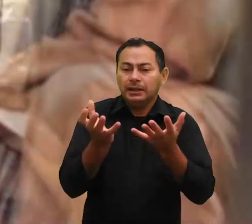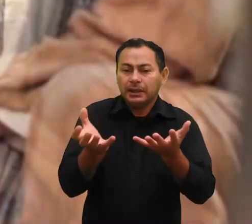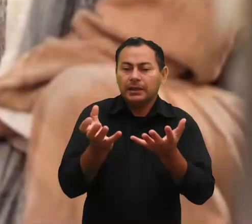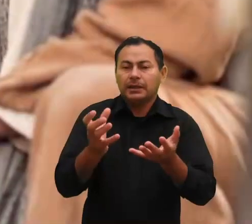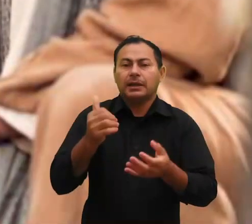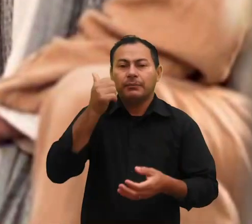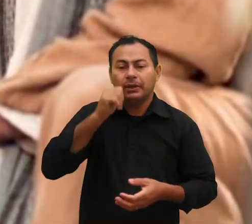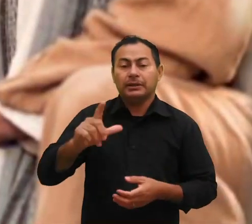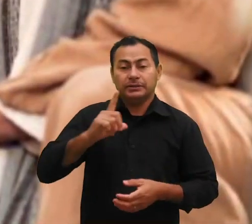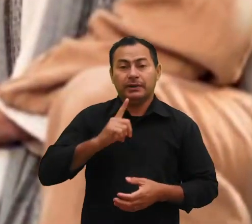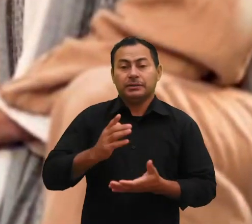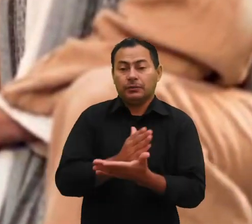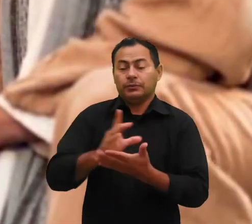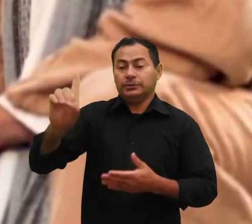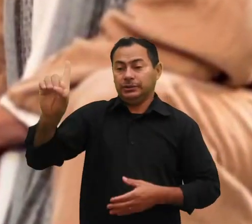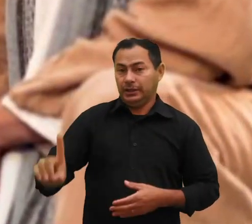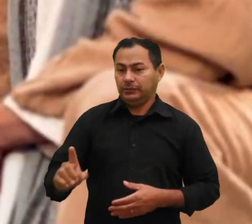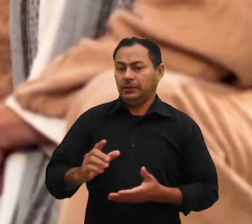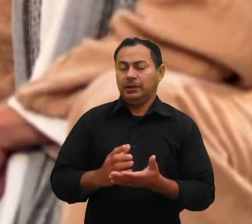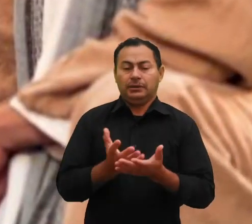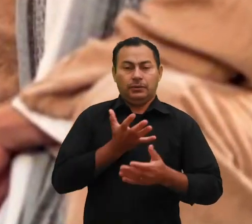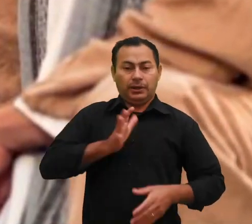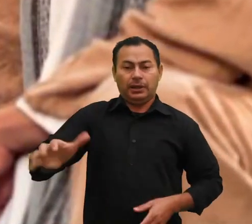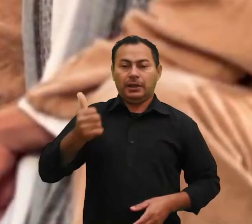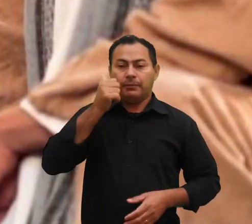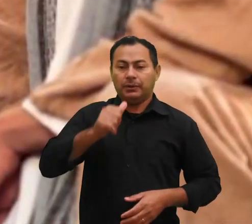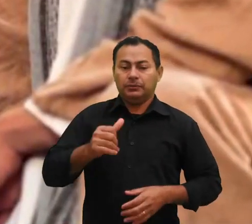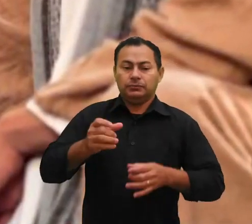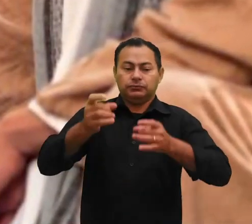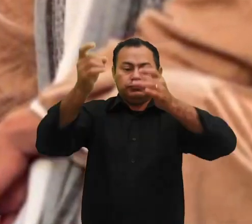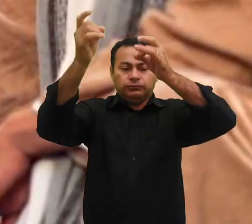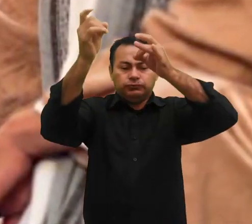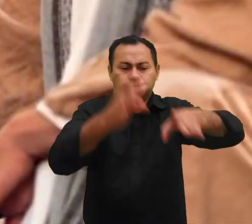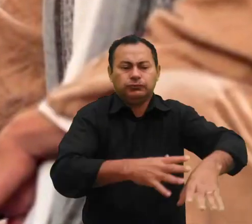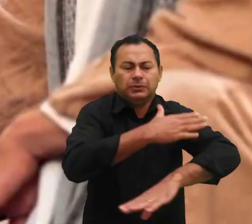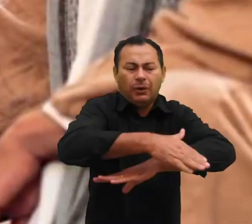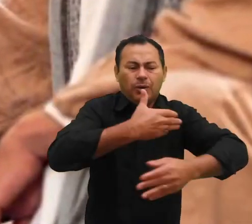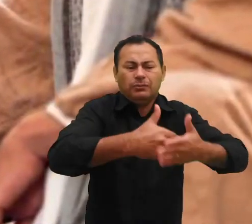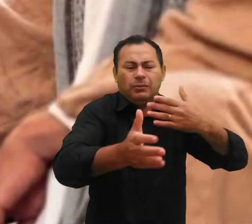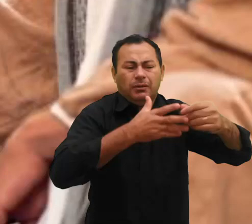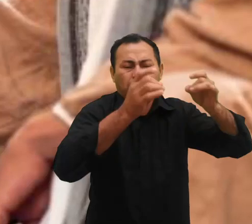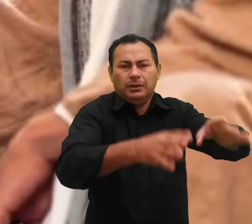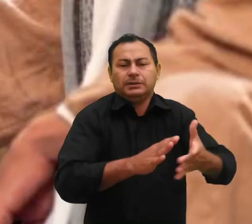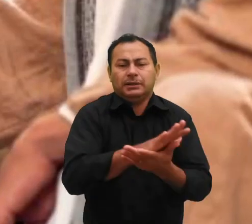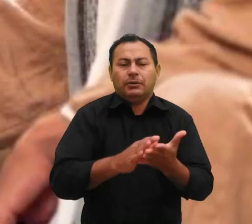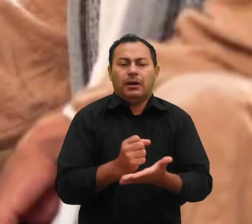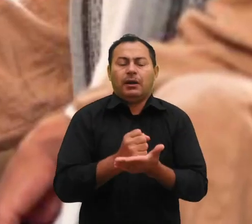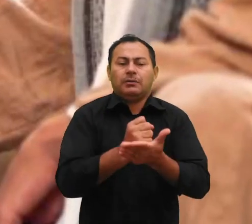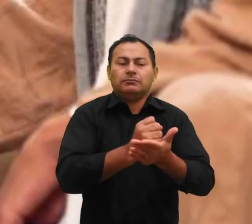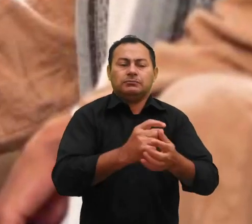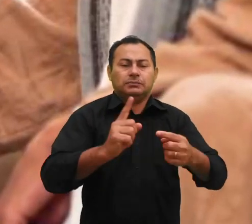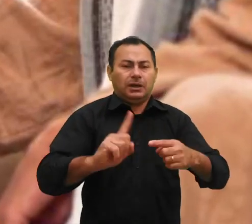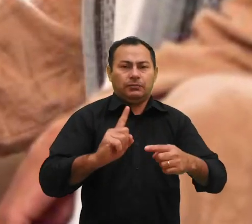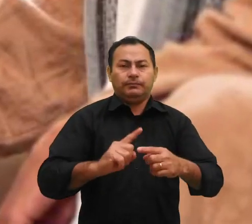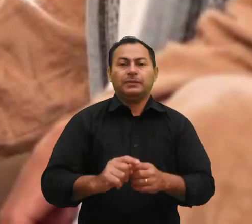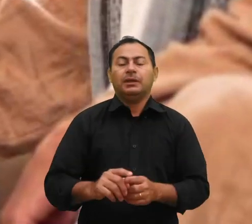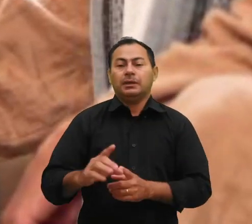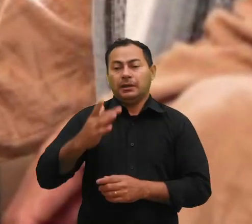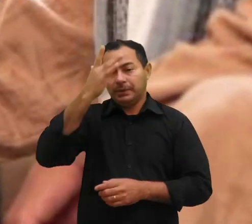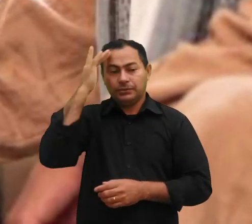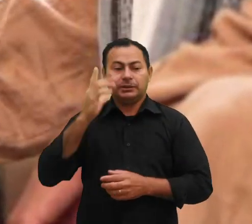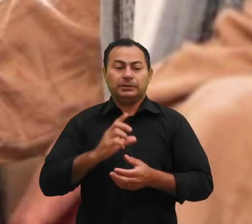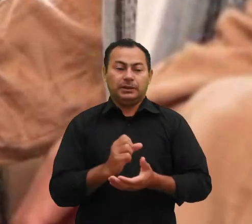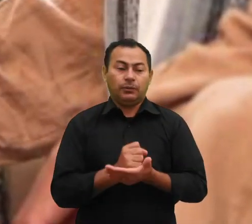mulher tivesse algum tipo de direito. Ele não queria que as mulheres fossem jogadas na rua sem divórcio, nem algum tipo de acordo que